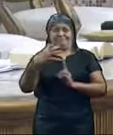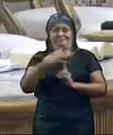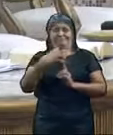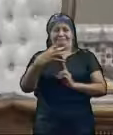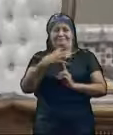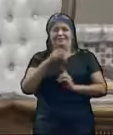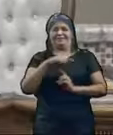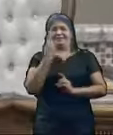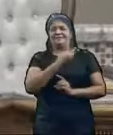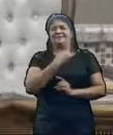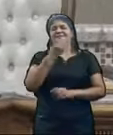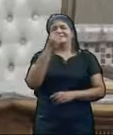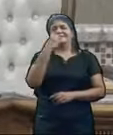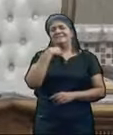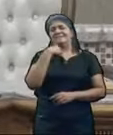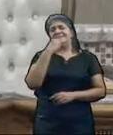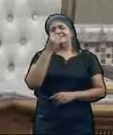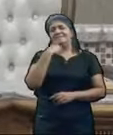né